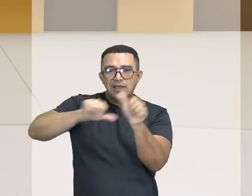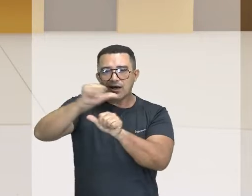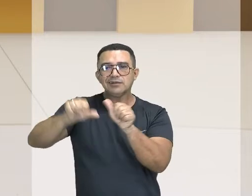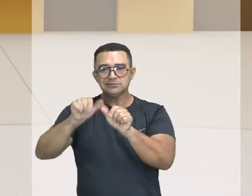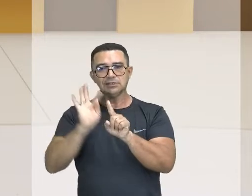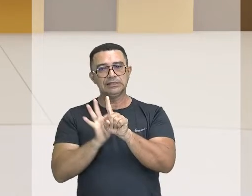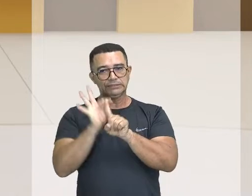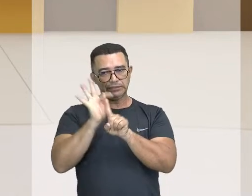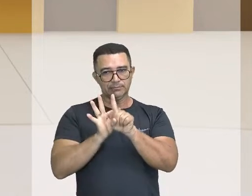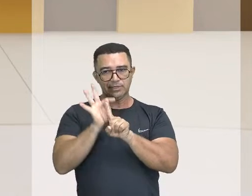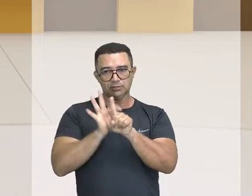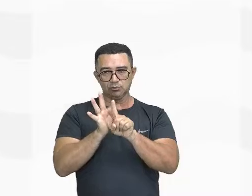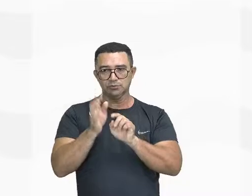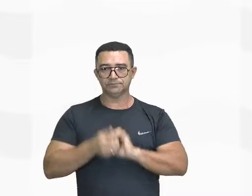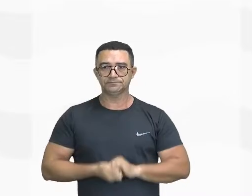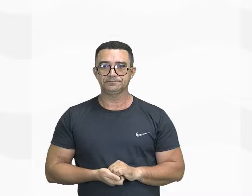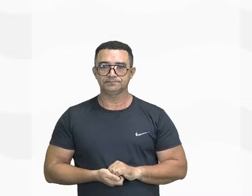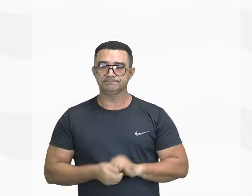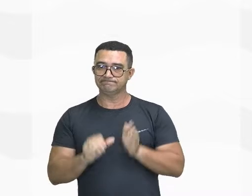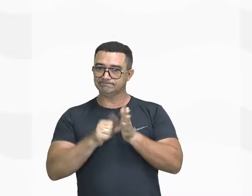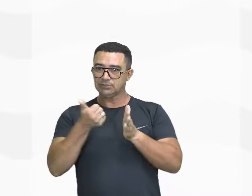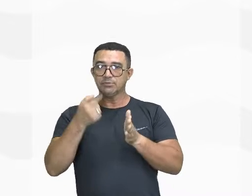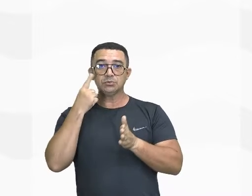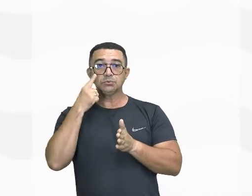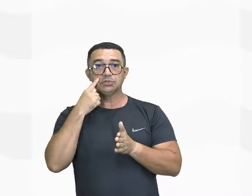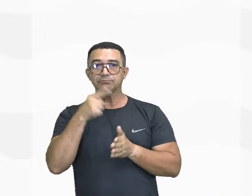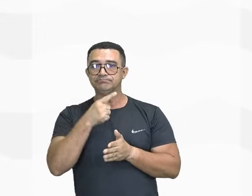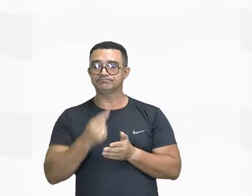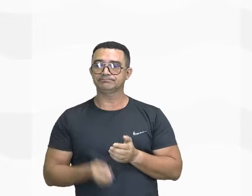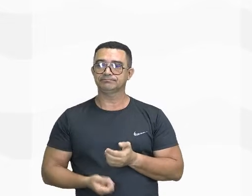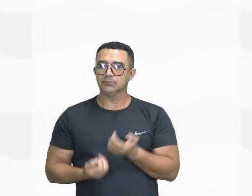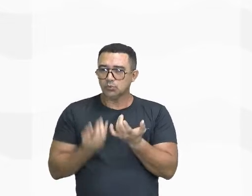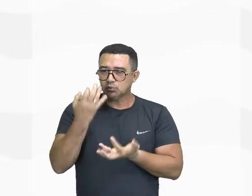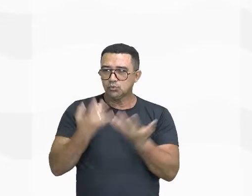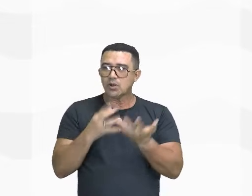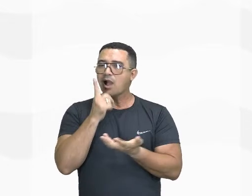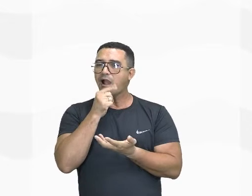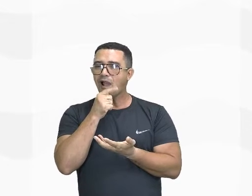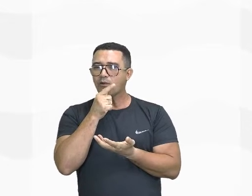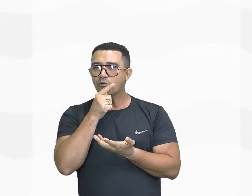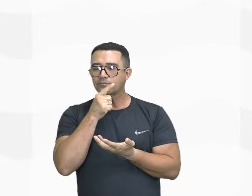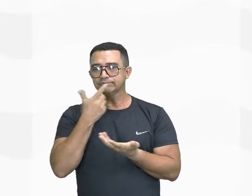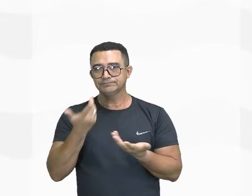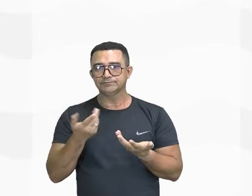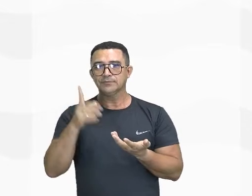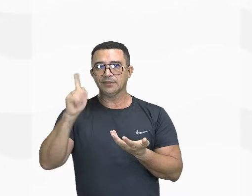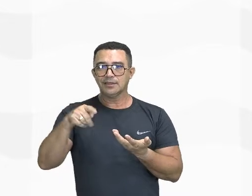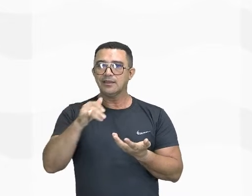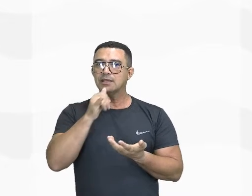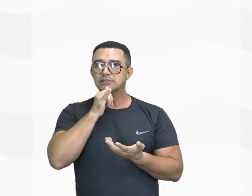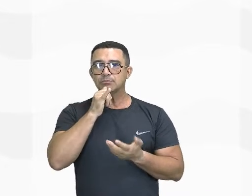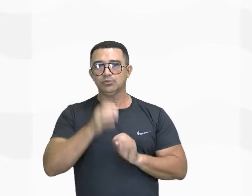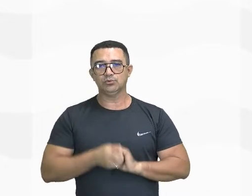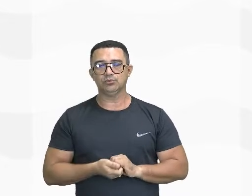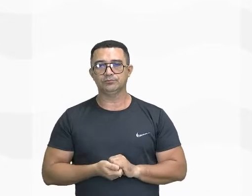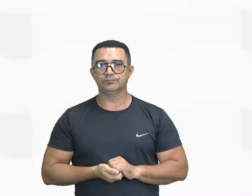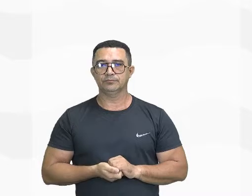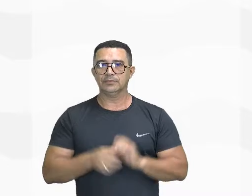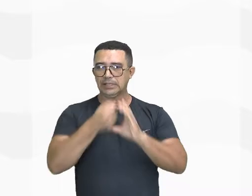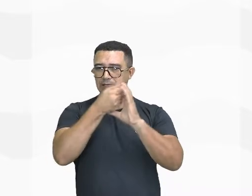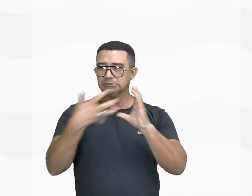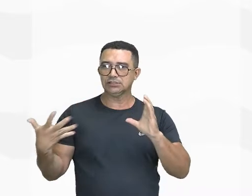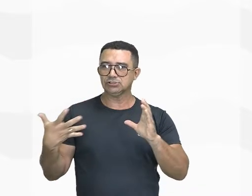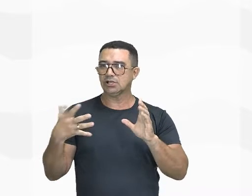clima, por exemplo. O primeiro que a gente vai observar é o vapor d'água, que é um mecanismo de feedback, né? O mecanismo de feedback vapor d'água, ele